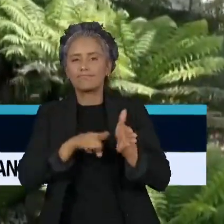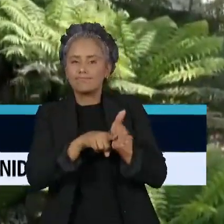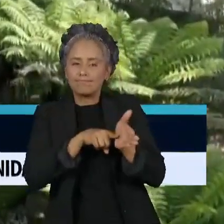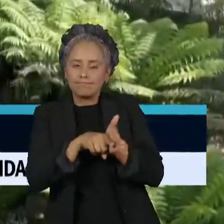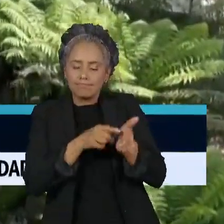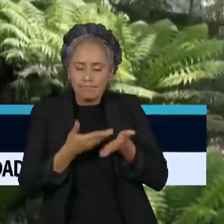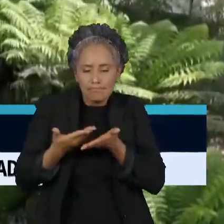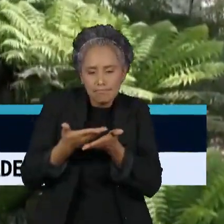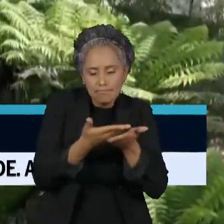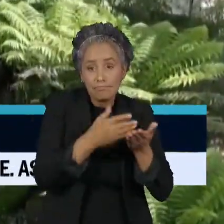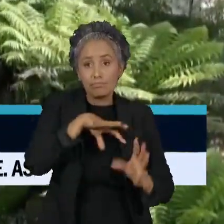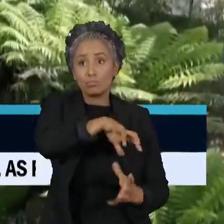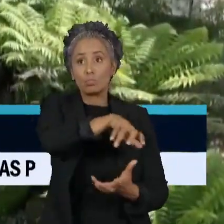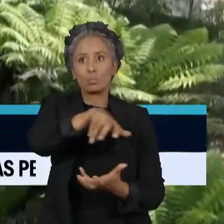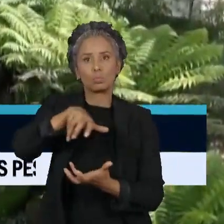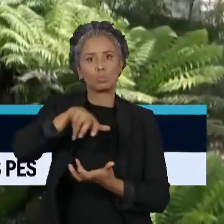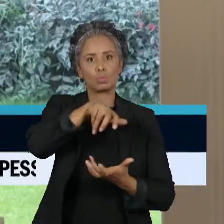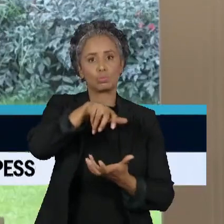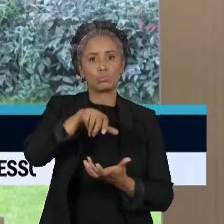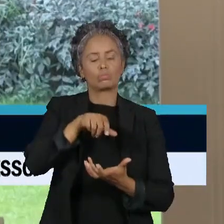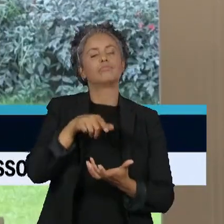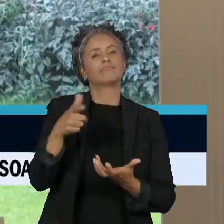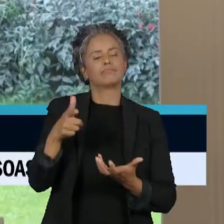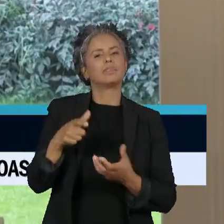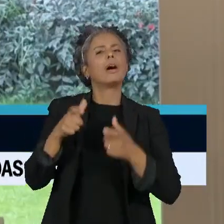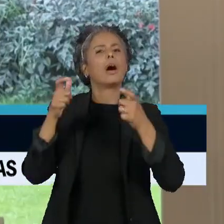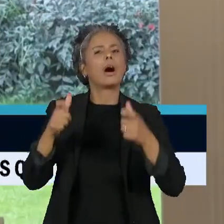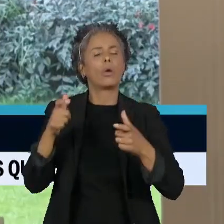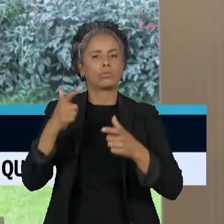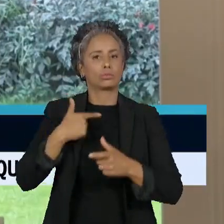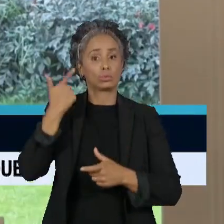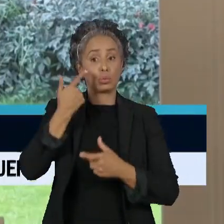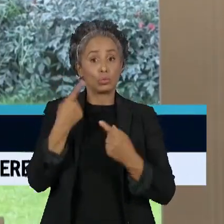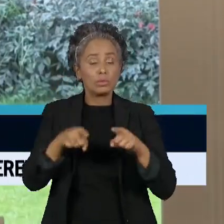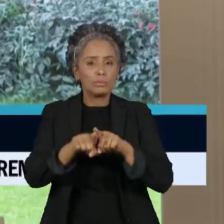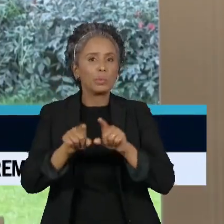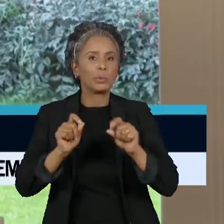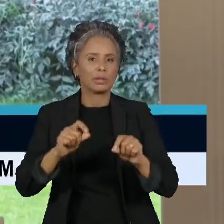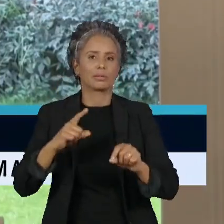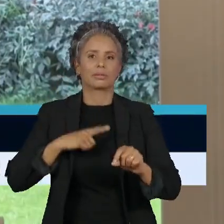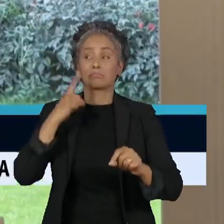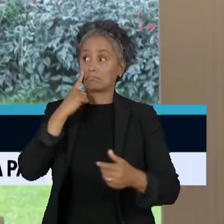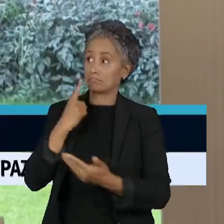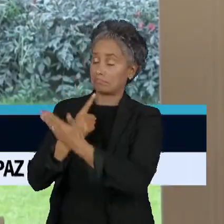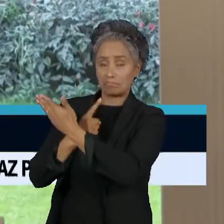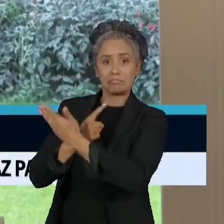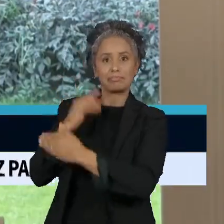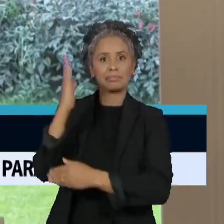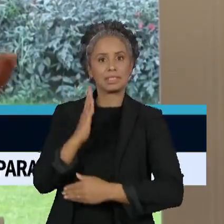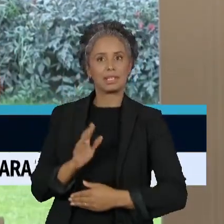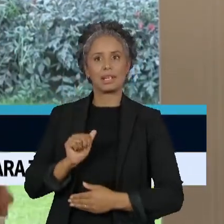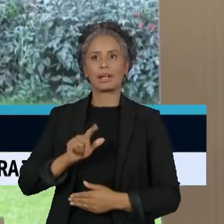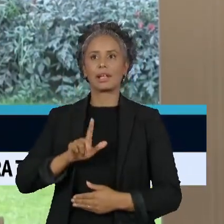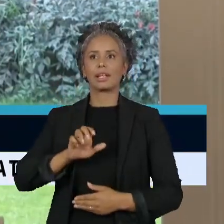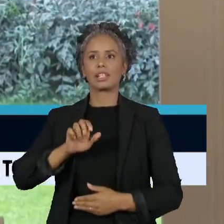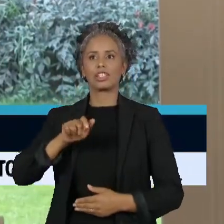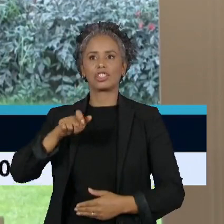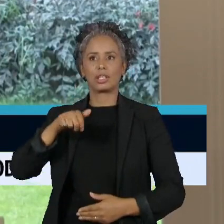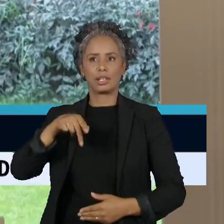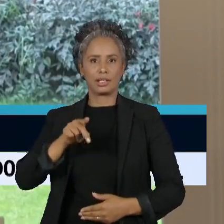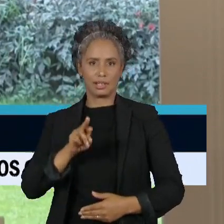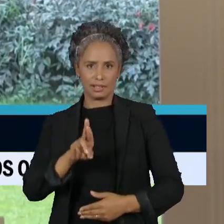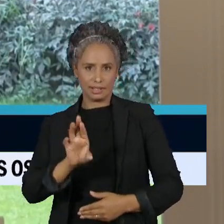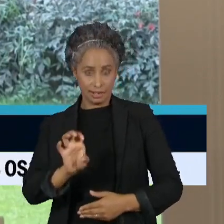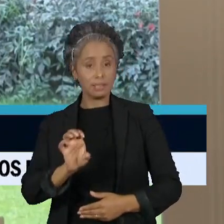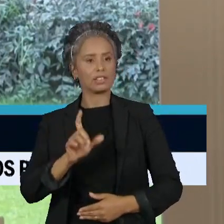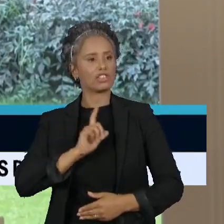do Instituto Kew Gardens em Londres. O diretor científico do Kew Gardens é o brasileiro Alexandre Antonelli, que também